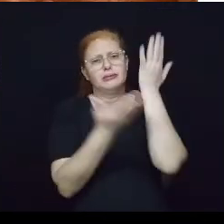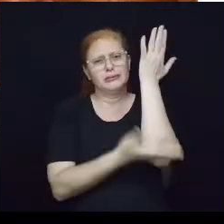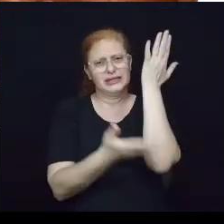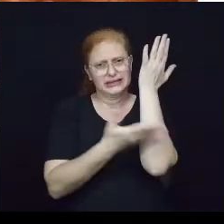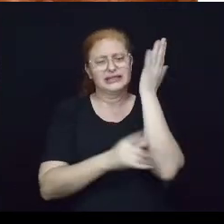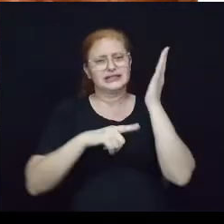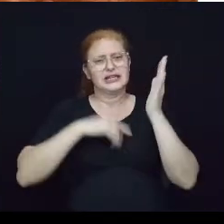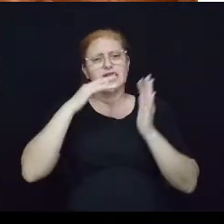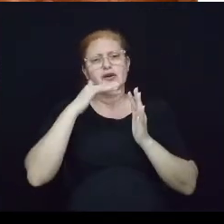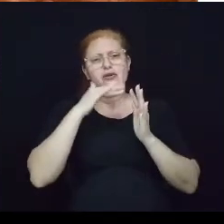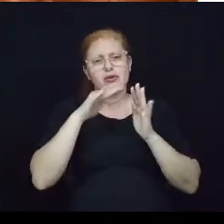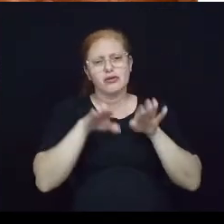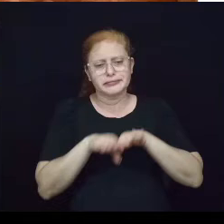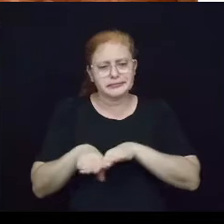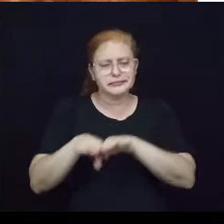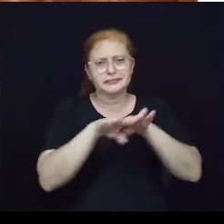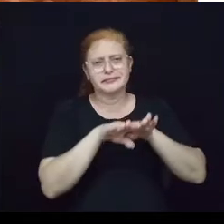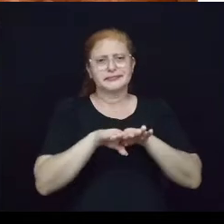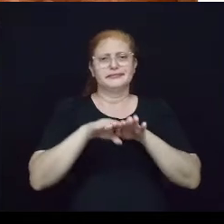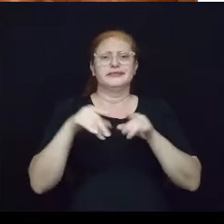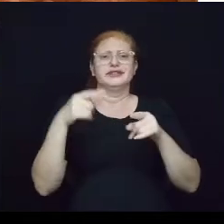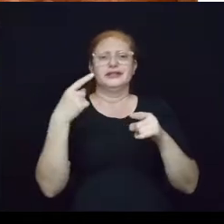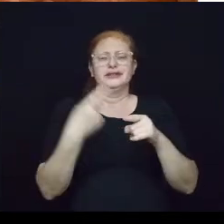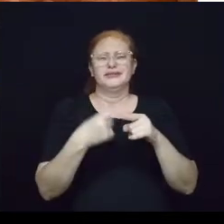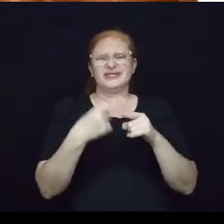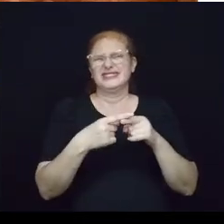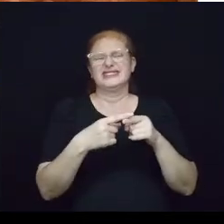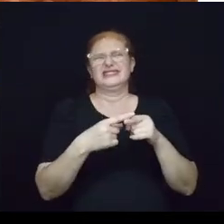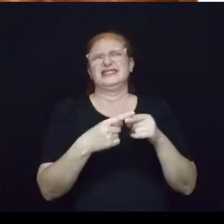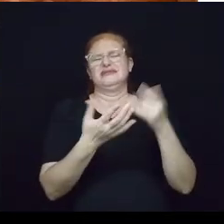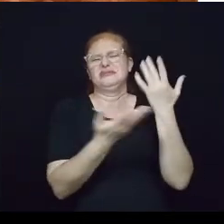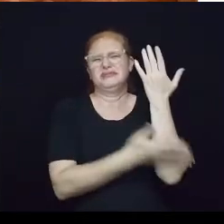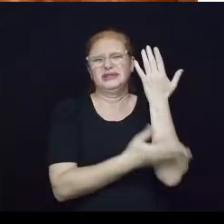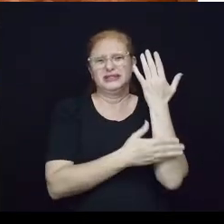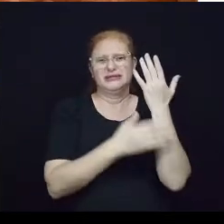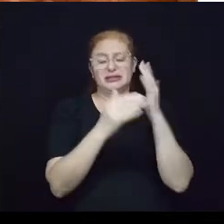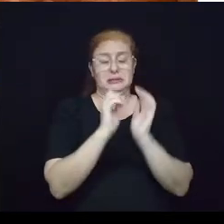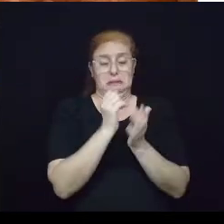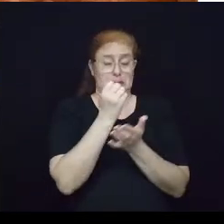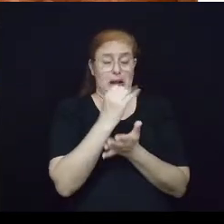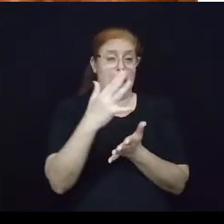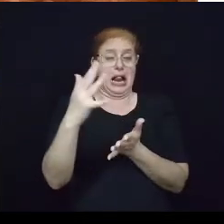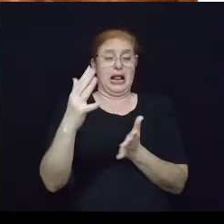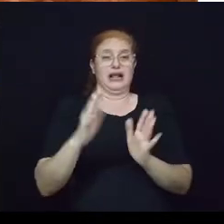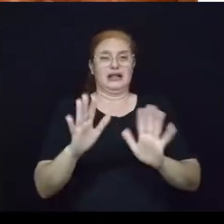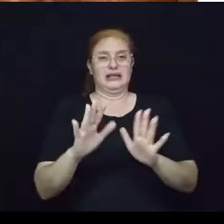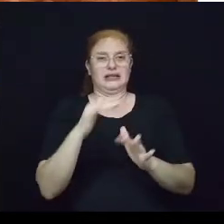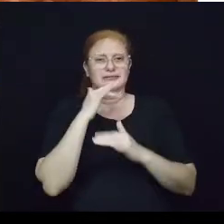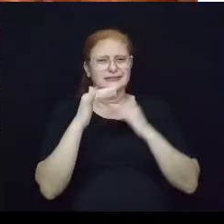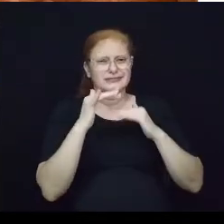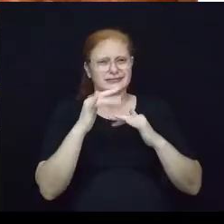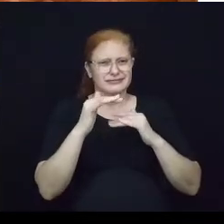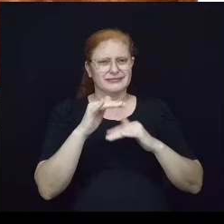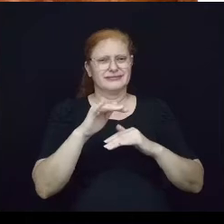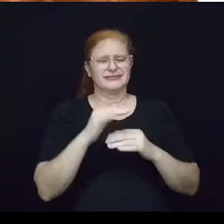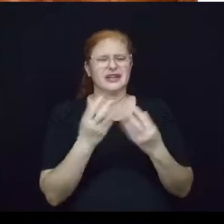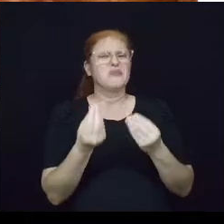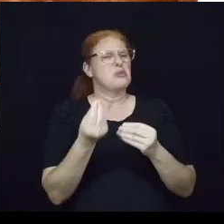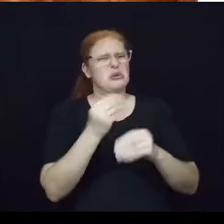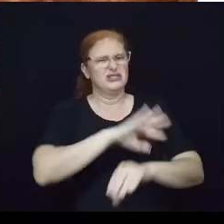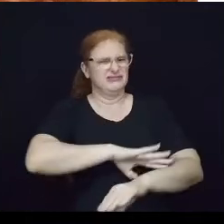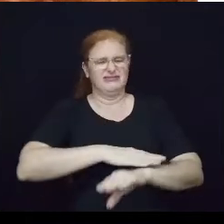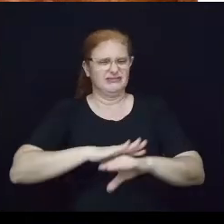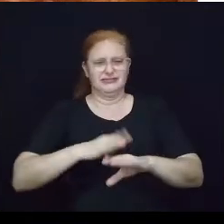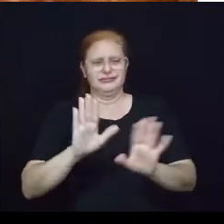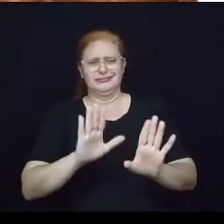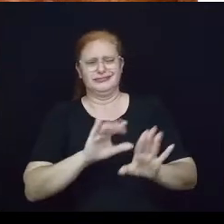que os veios muito contrastantes, porque senão a madeira fica muito evidente, assim, o valor da madeira, fica do muito material. texturizada, né? Sim,